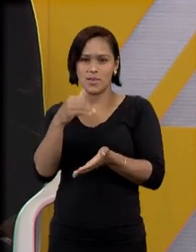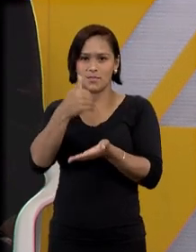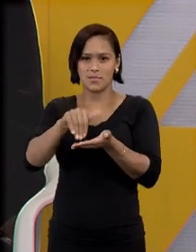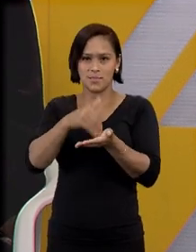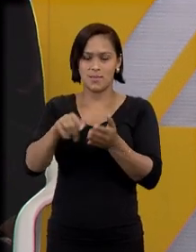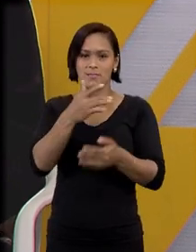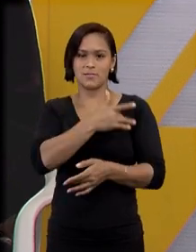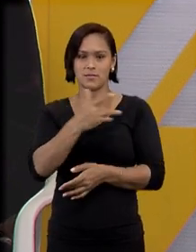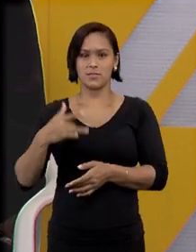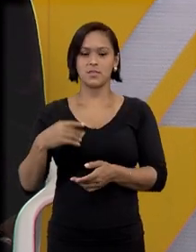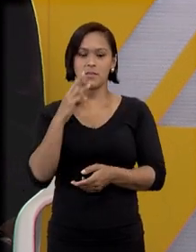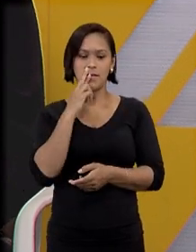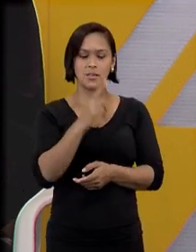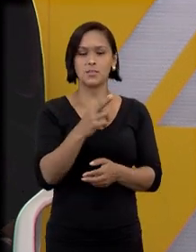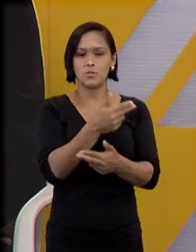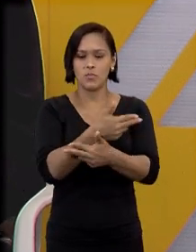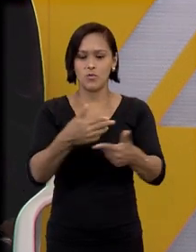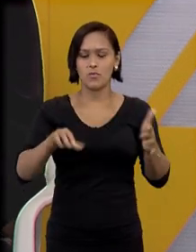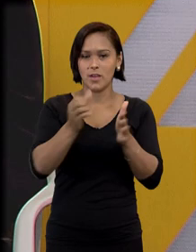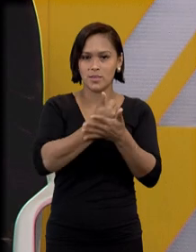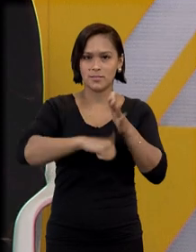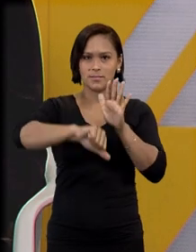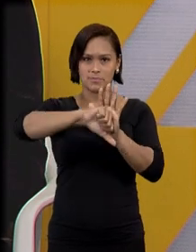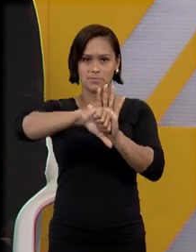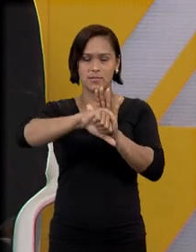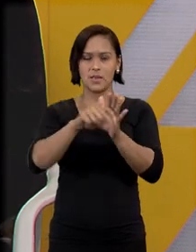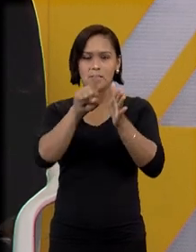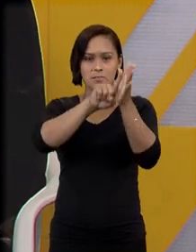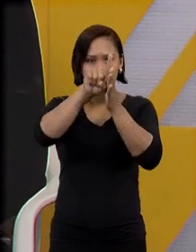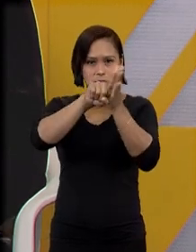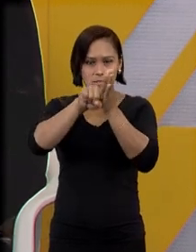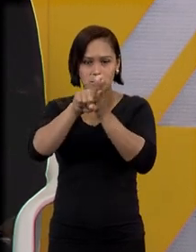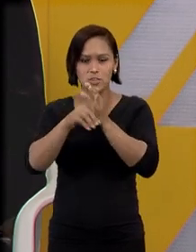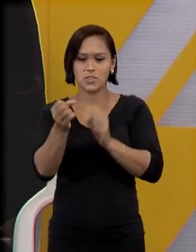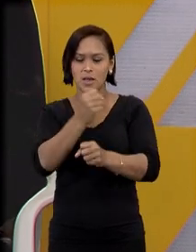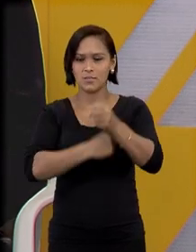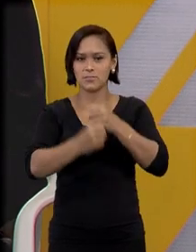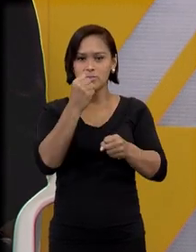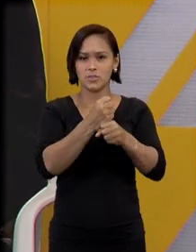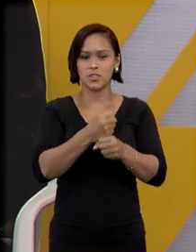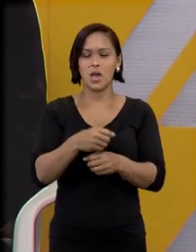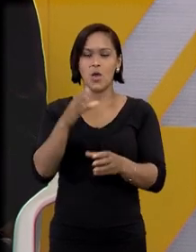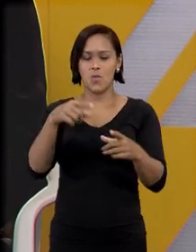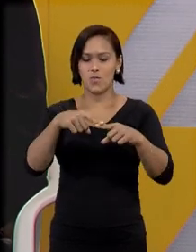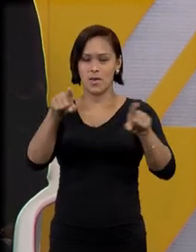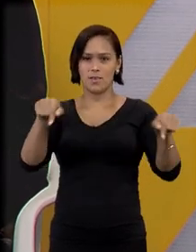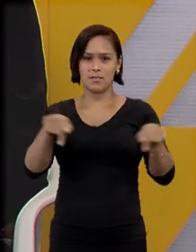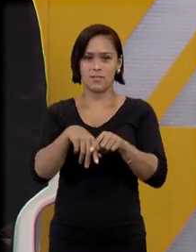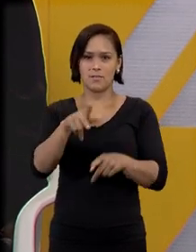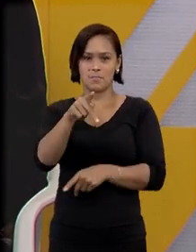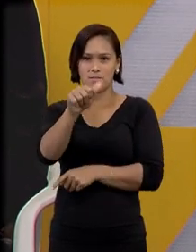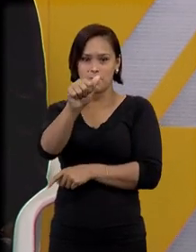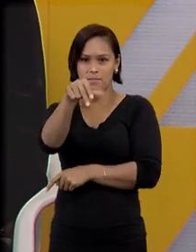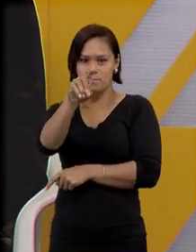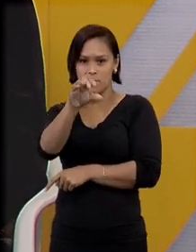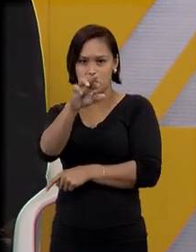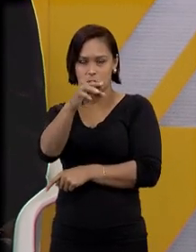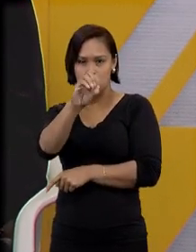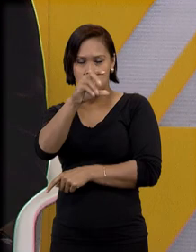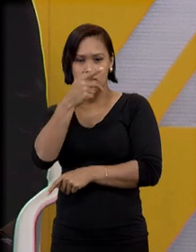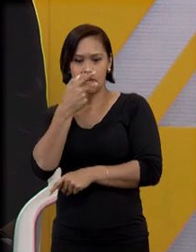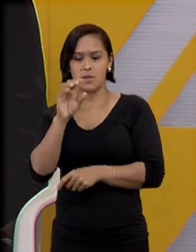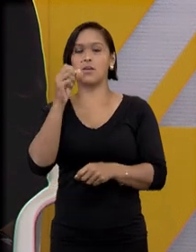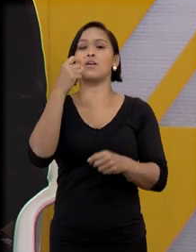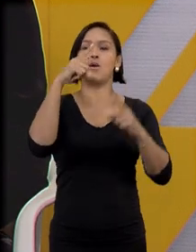Saúde, José Geraldo Maciel, respondem por diversos crimes e foram investigados no âmbito da Operação Caixa de Pandora. O Tribunal